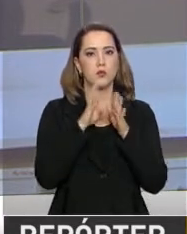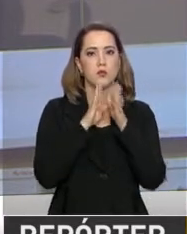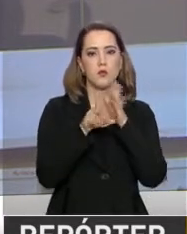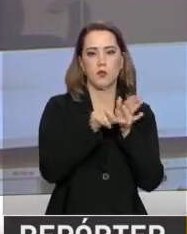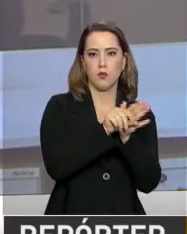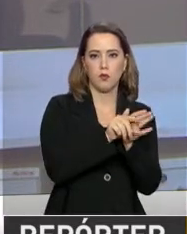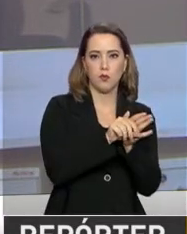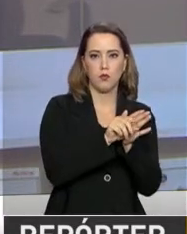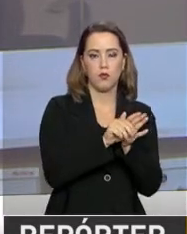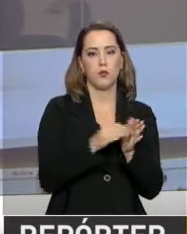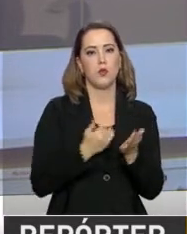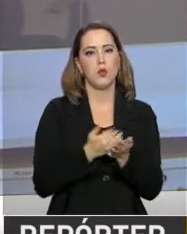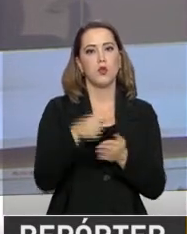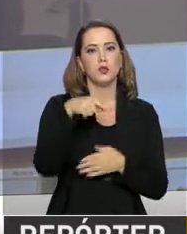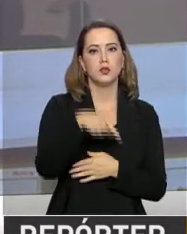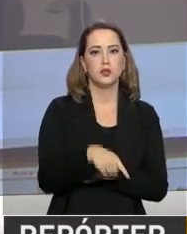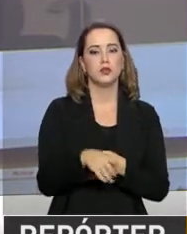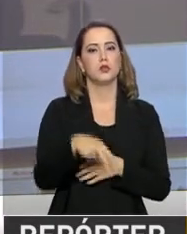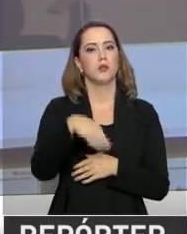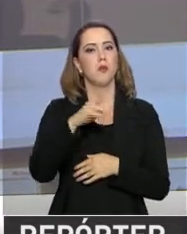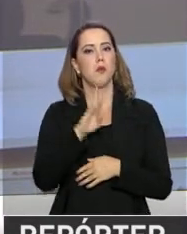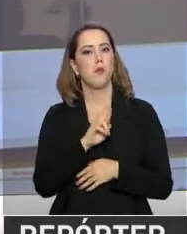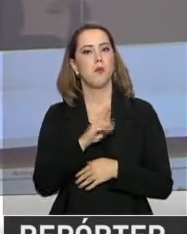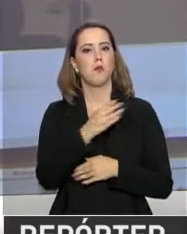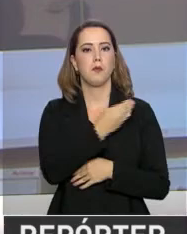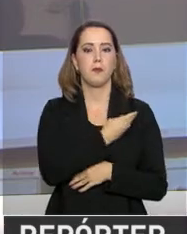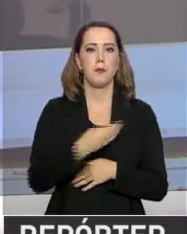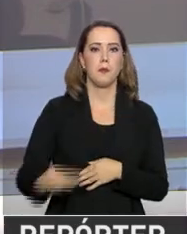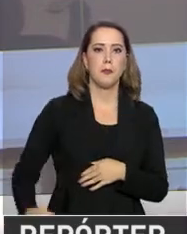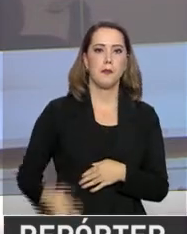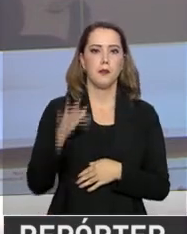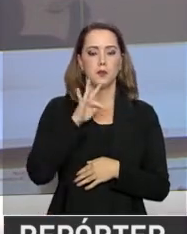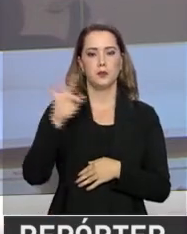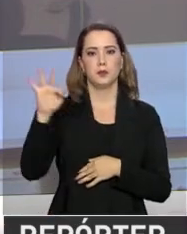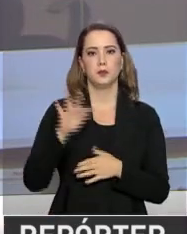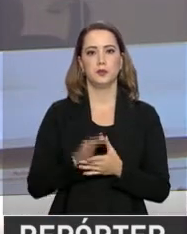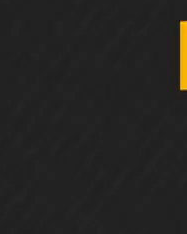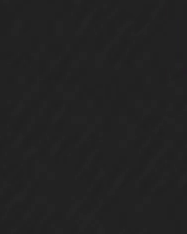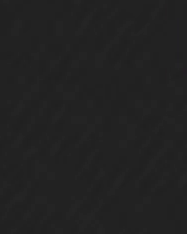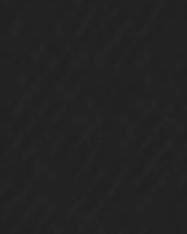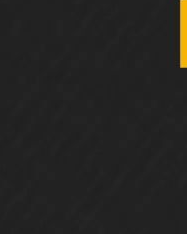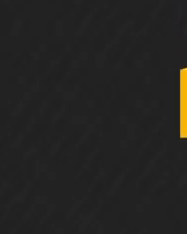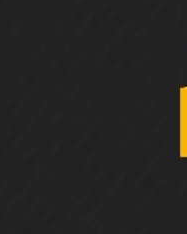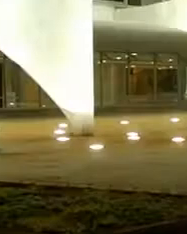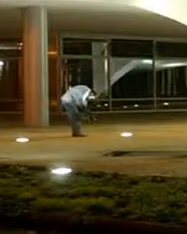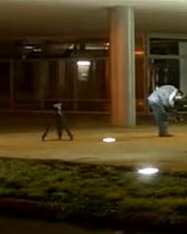nossas redes sociais. Continue com a gente aqui na NBR, a TV do Governo Federal.